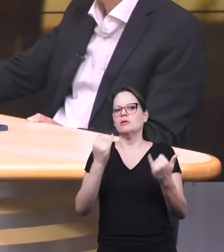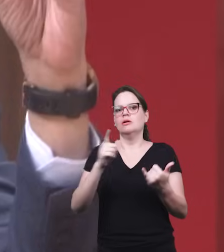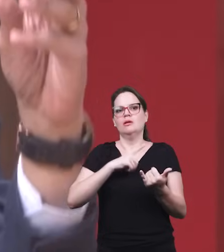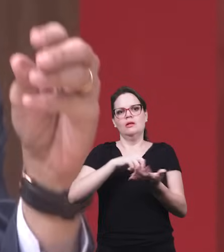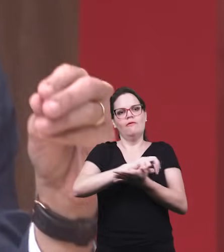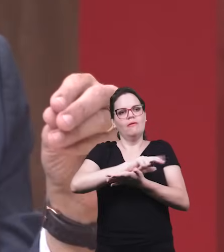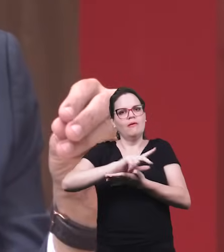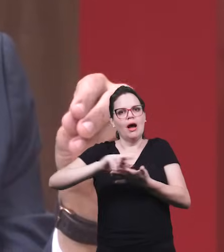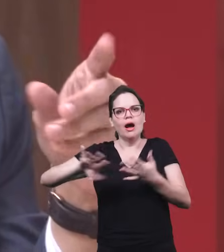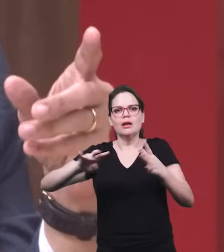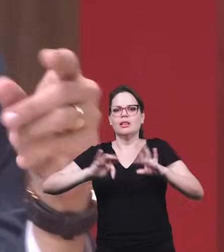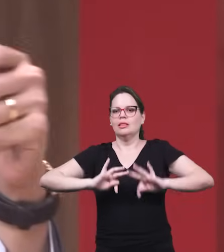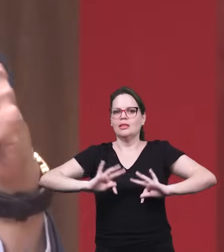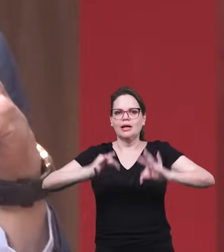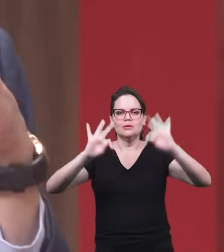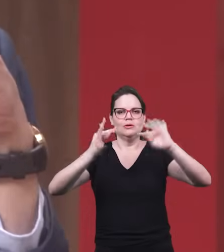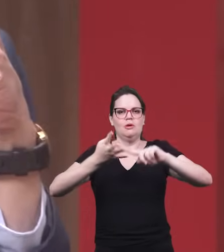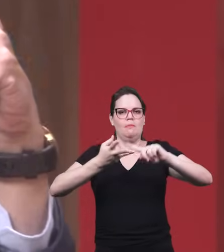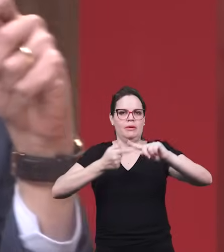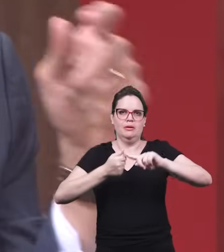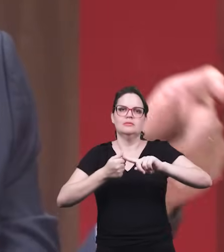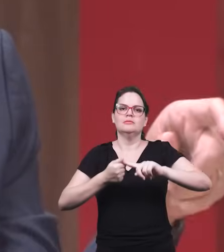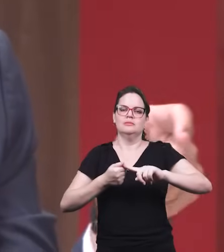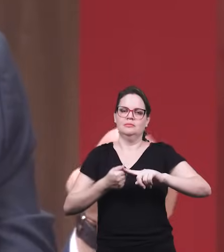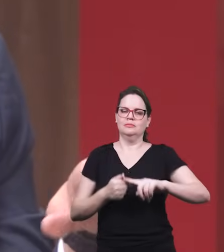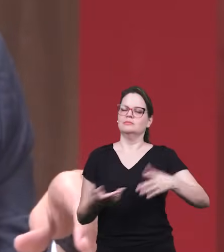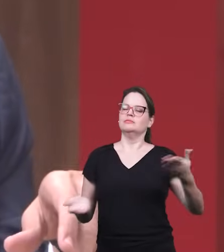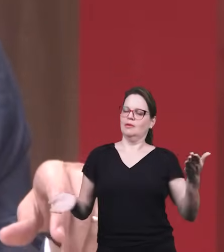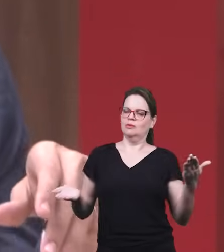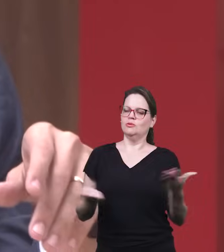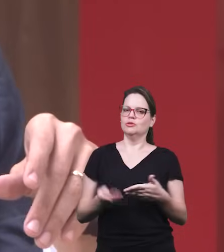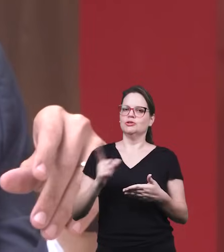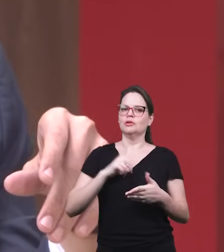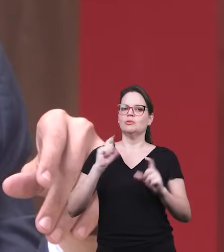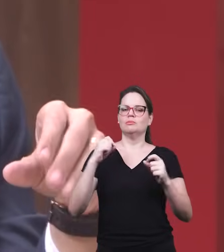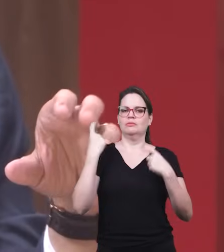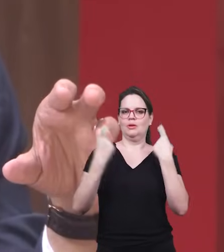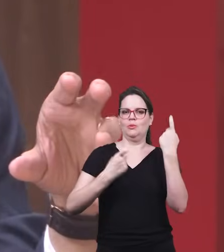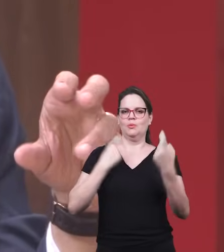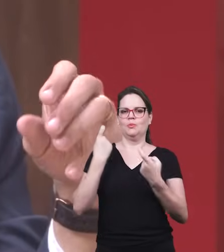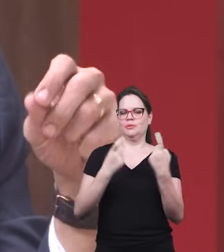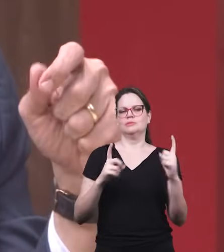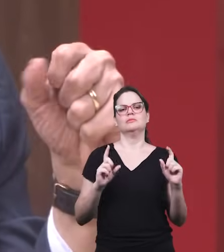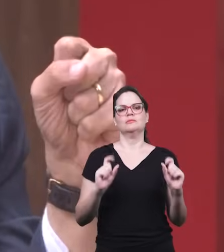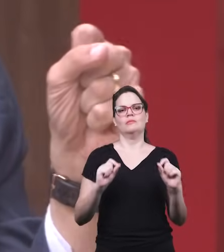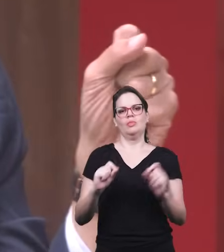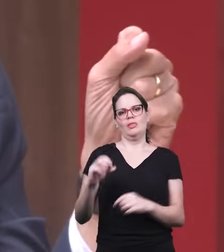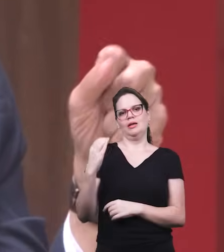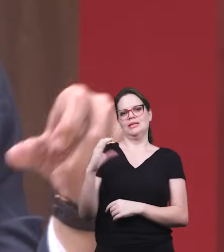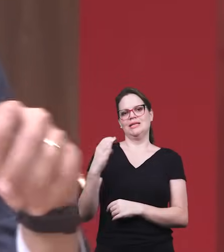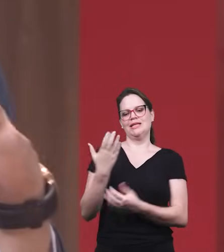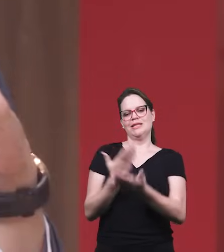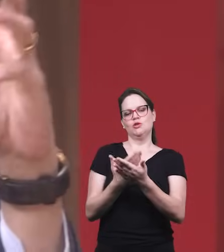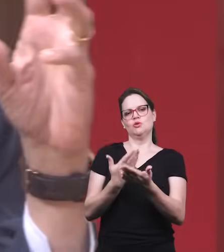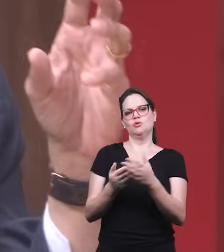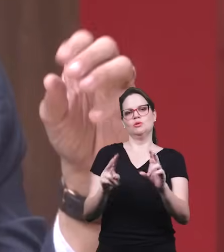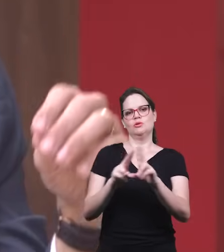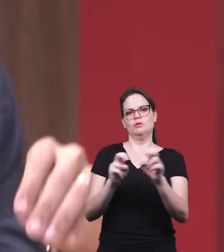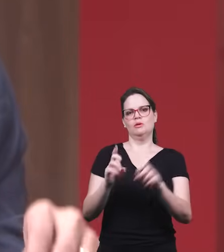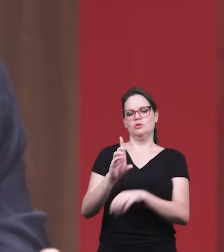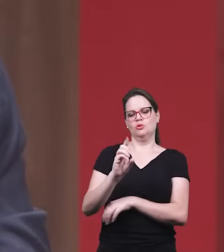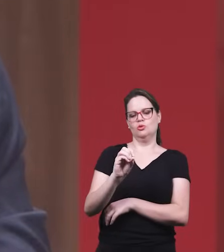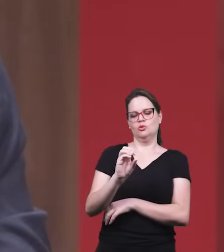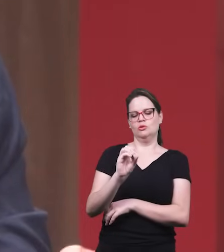é tudo na mente. Hoje, pastor Marcelo e Douglas, existe uma preocupação muito grande da ciência em estudar a dopamina, né? Todo mundo fala